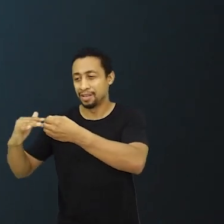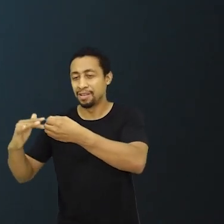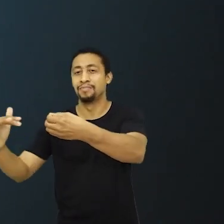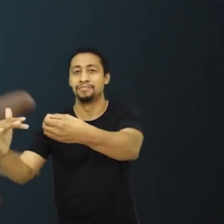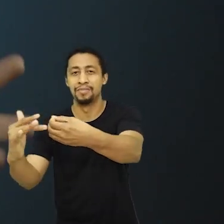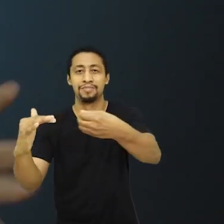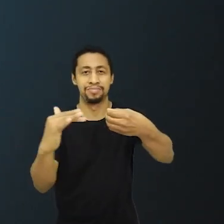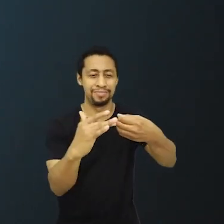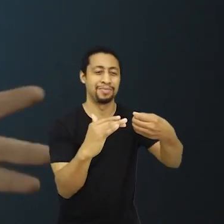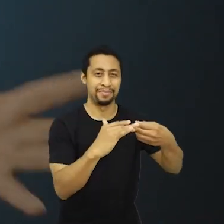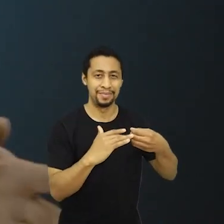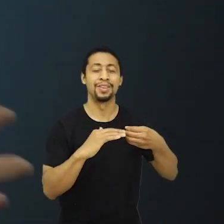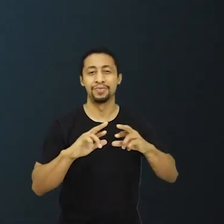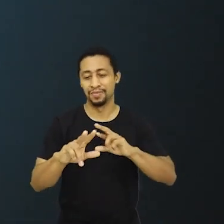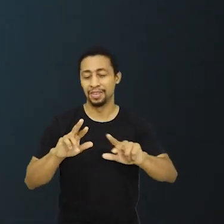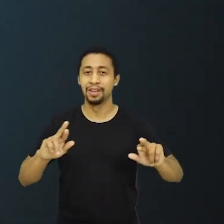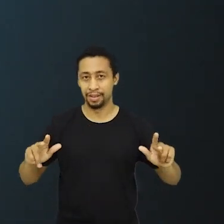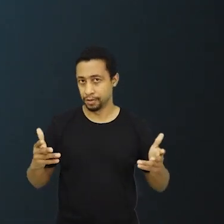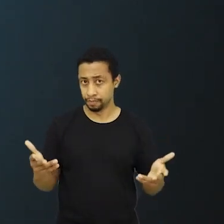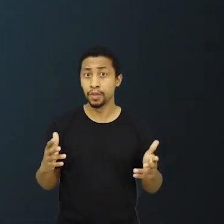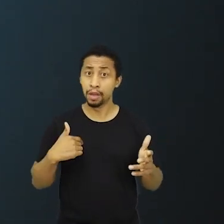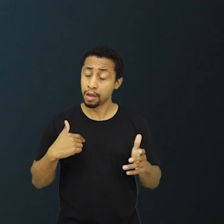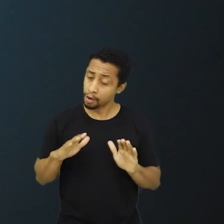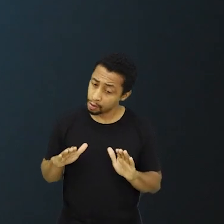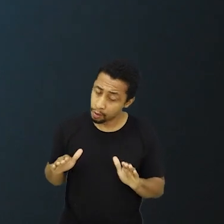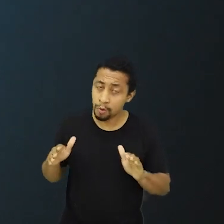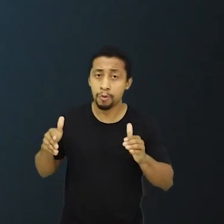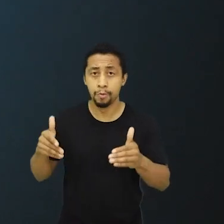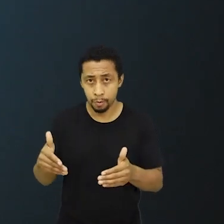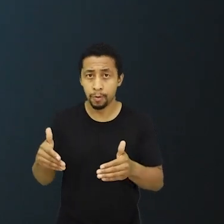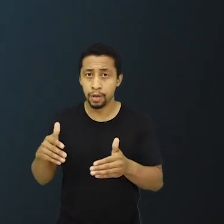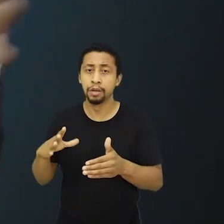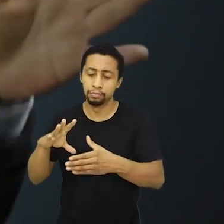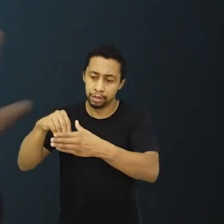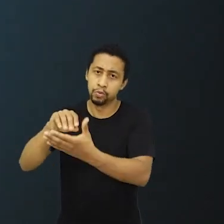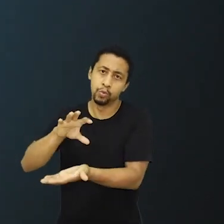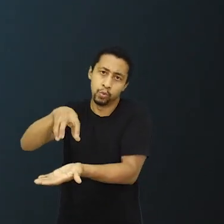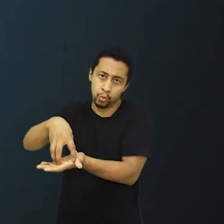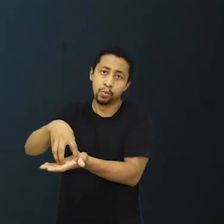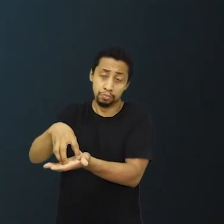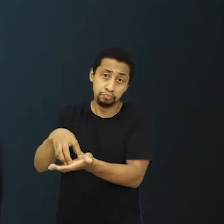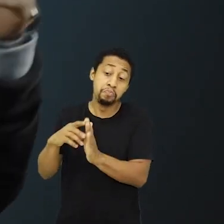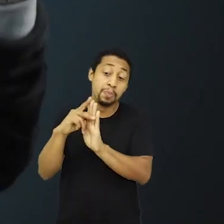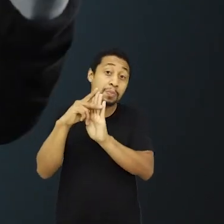que eu, no momento, estou debruçado dentro do Instituto num projeto que ainda